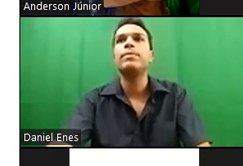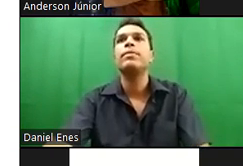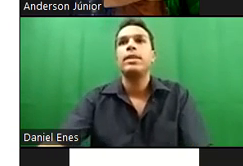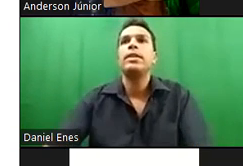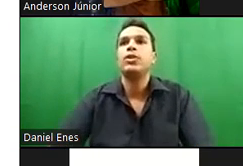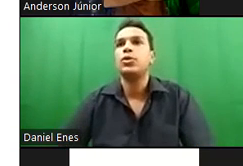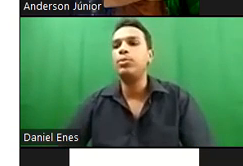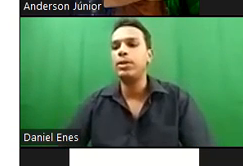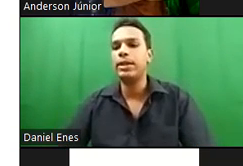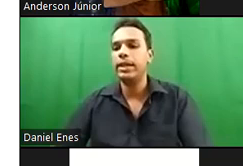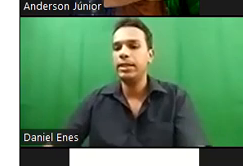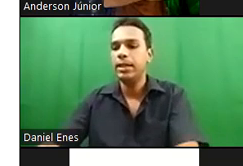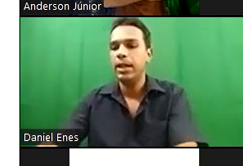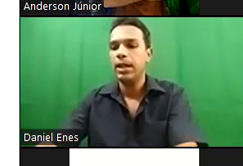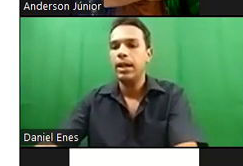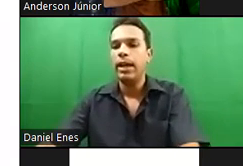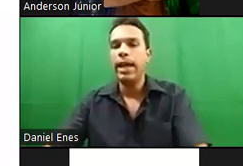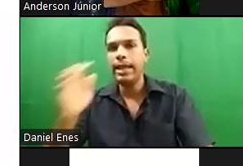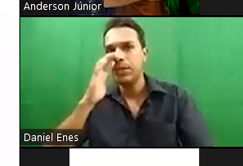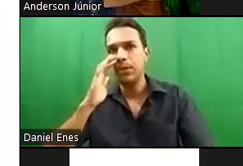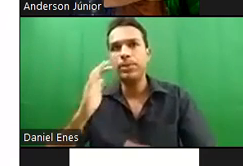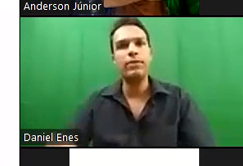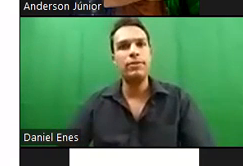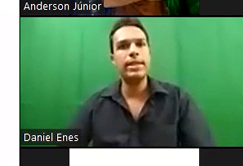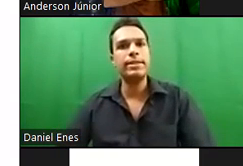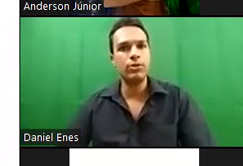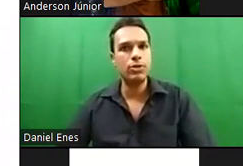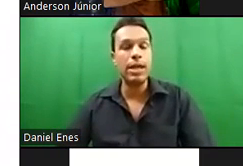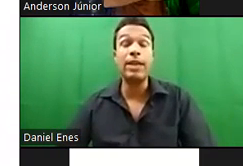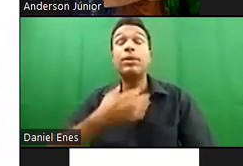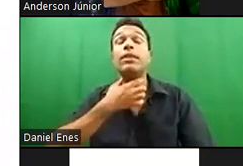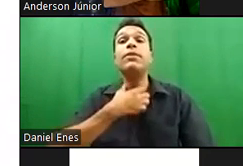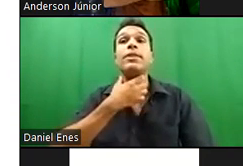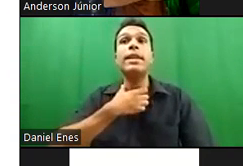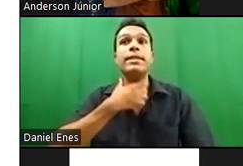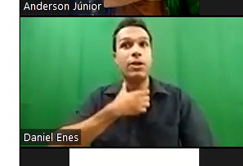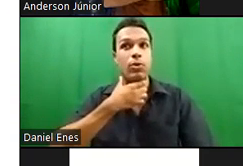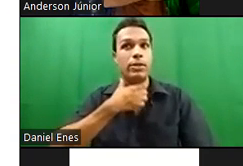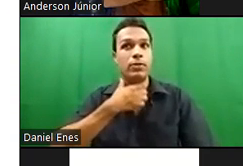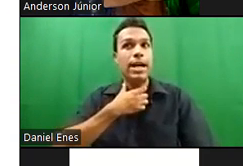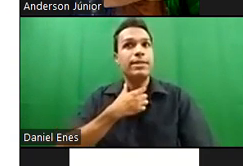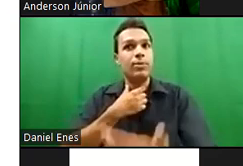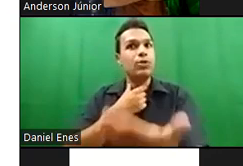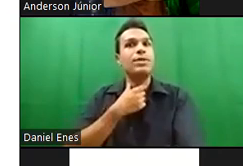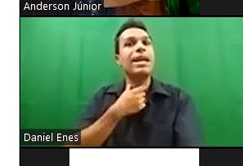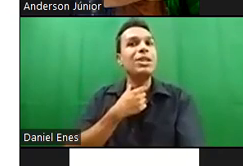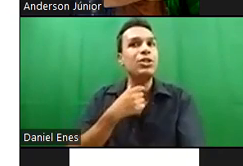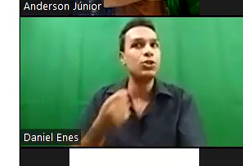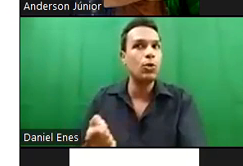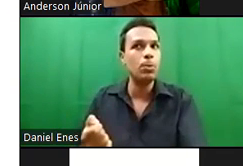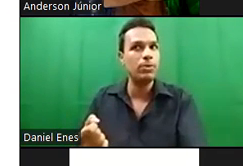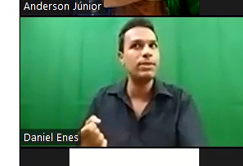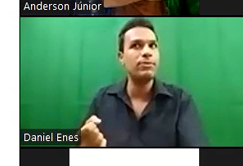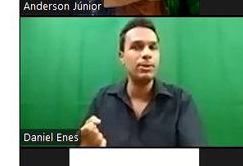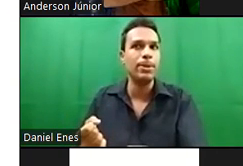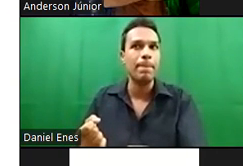Surdo. Isso, Beleza. porque eles não têm deficiência não têm deficiências na cordas vocais, então eles conseguem emitir som,